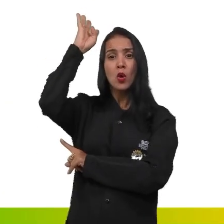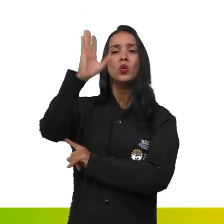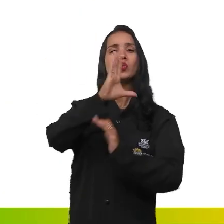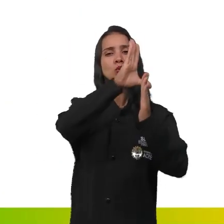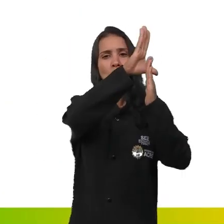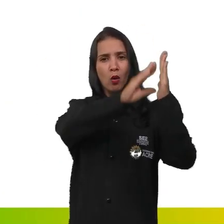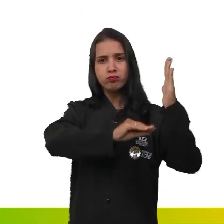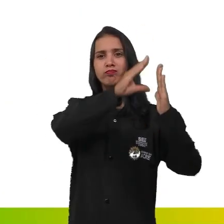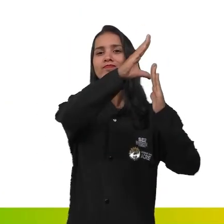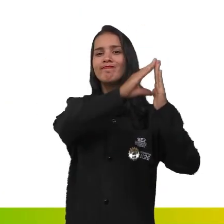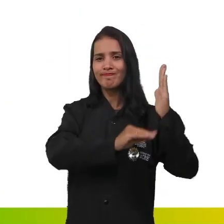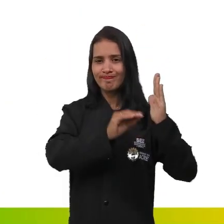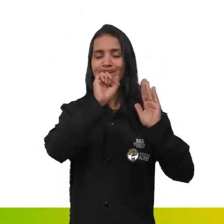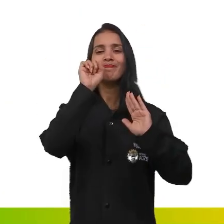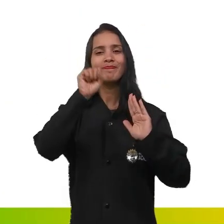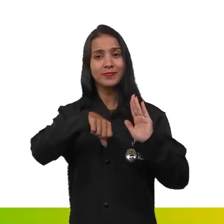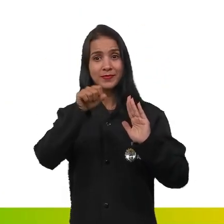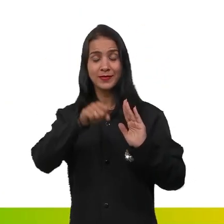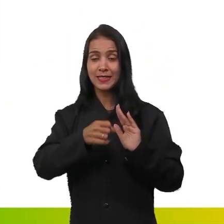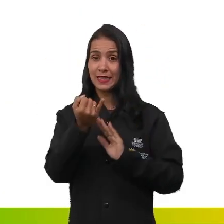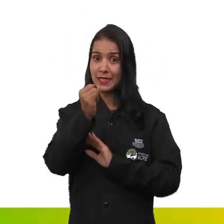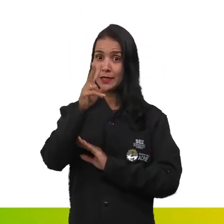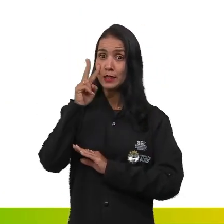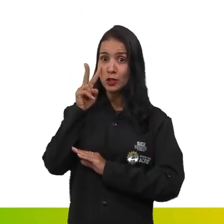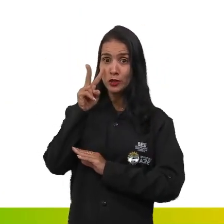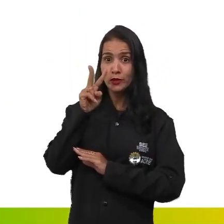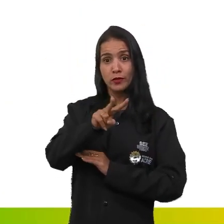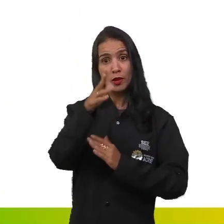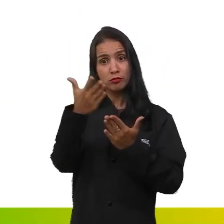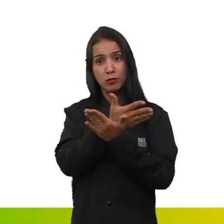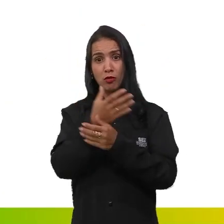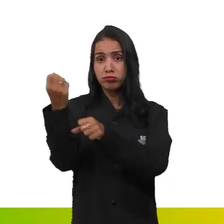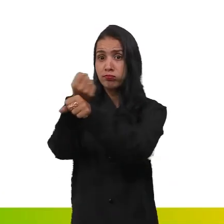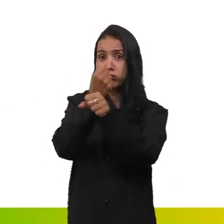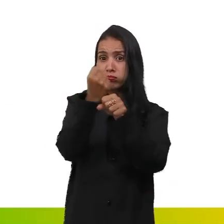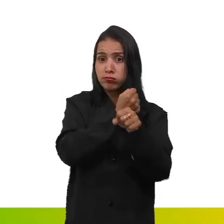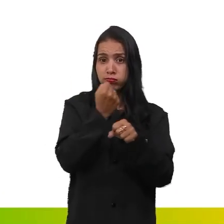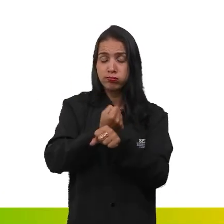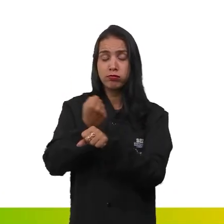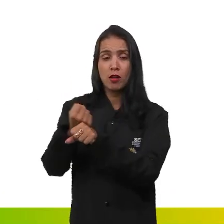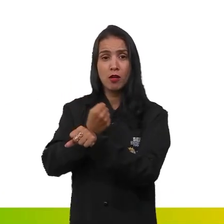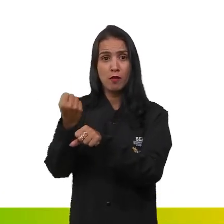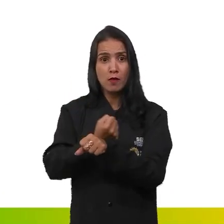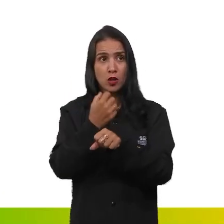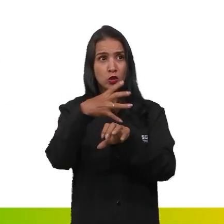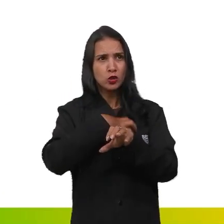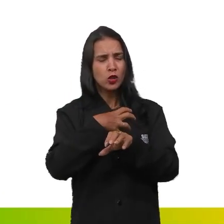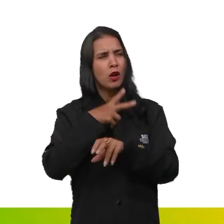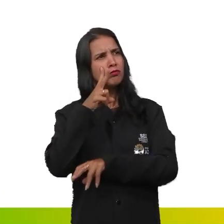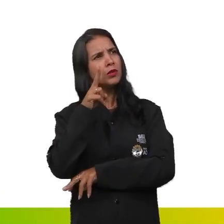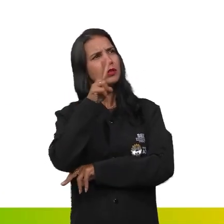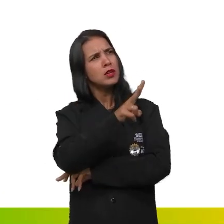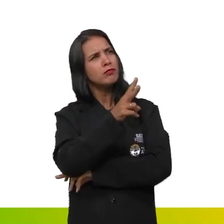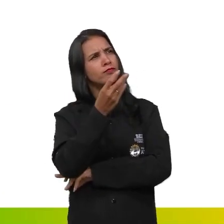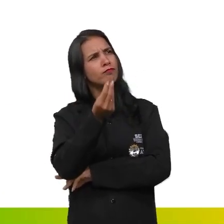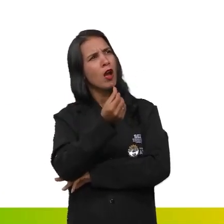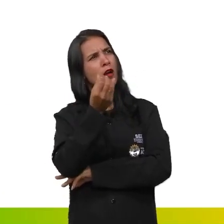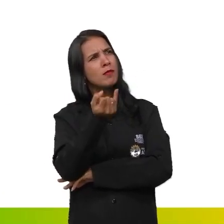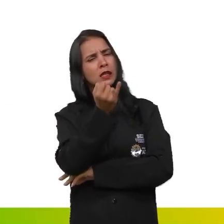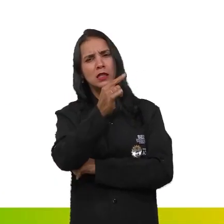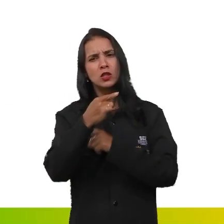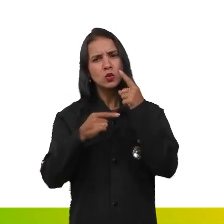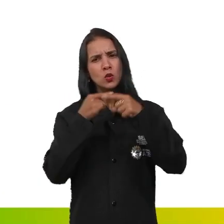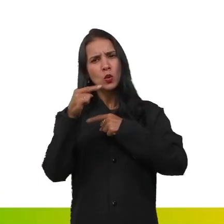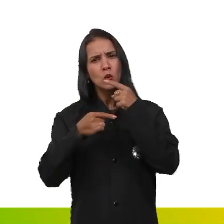disso, a ponto de que você vê uma determinada construção nesses formatos, você fica com dúvida, você